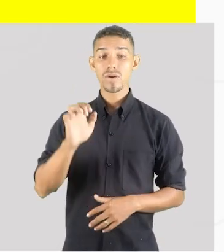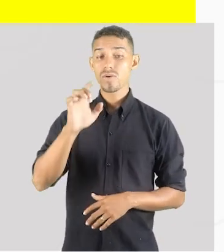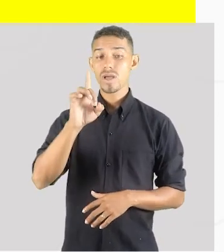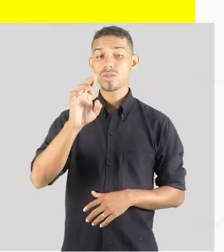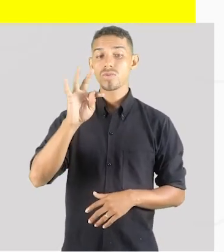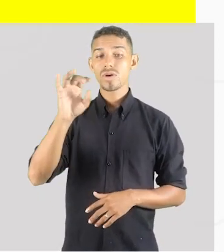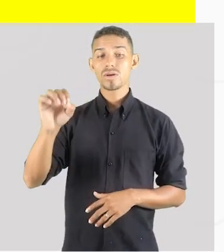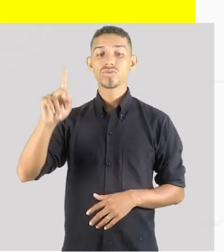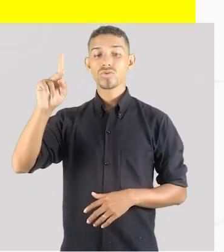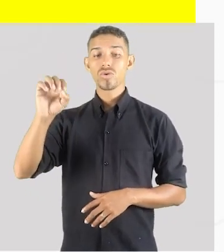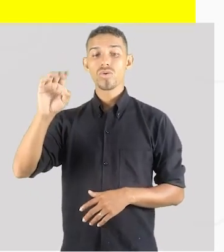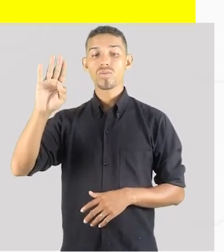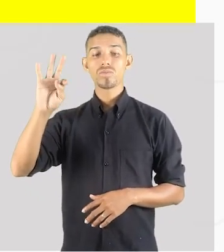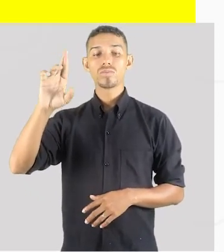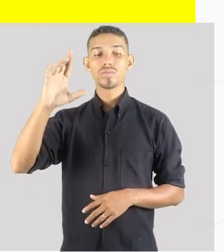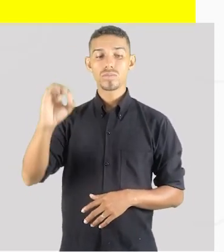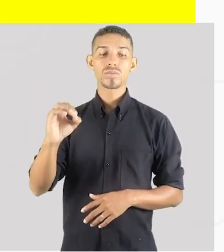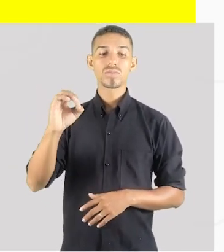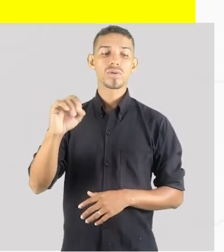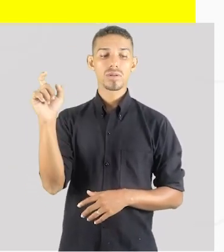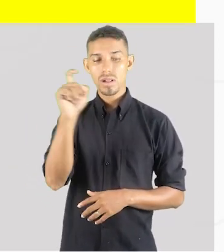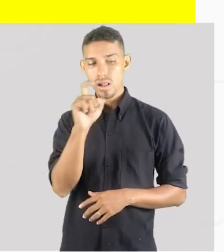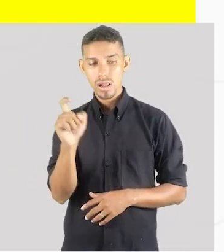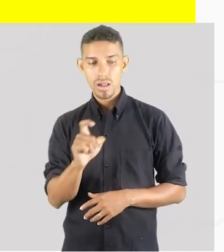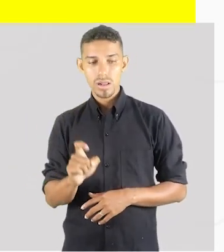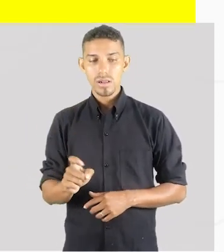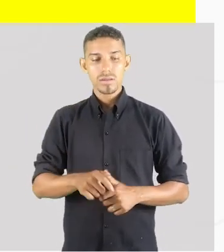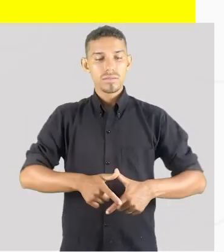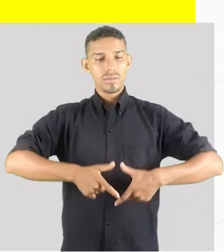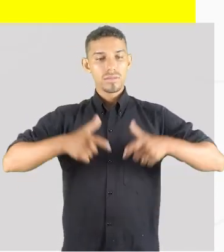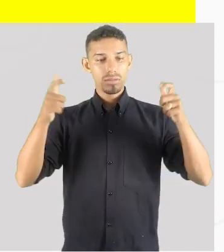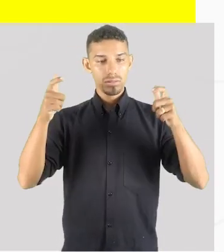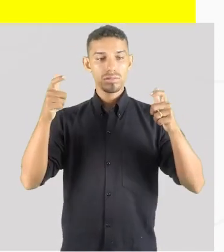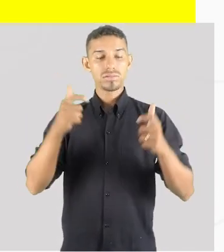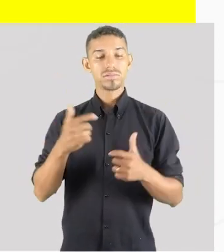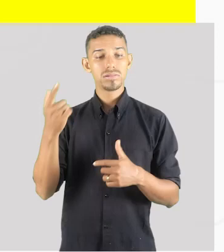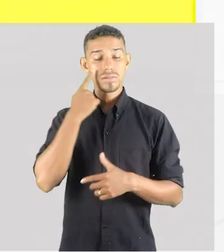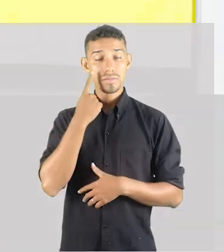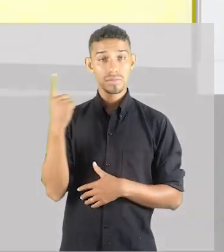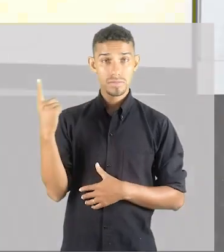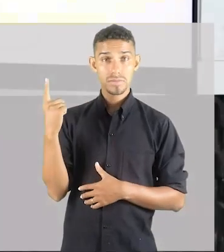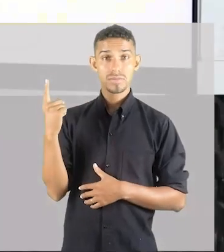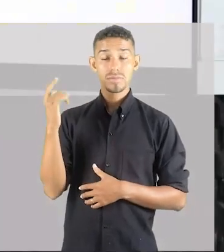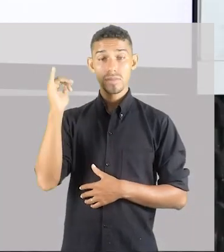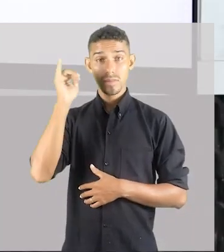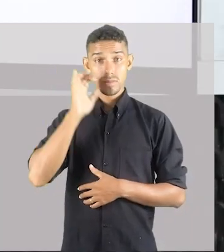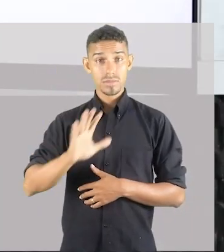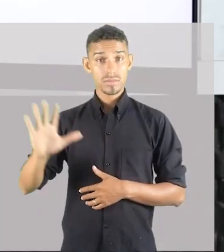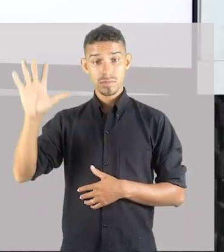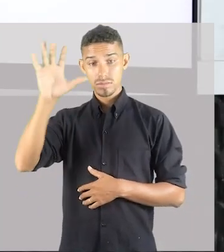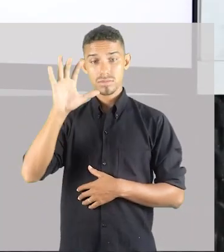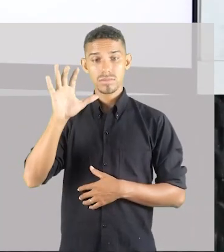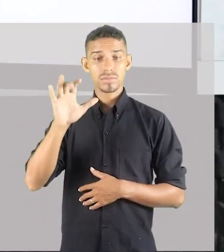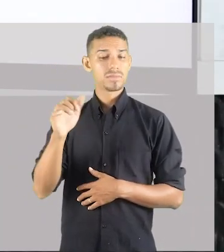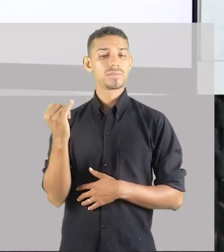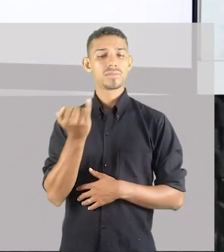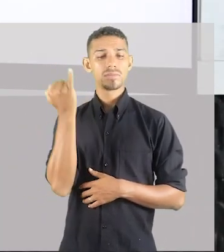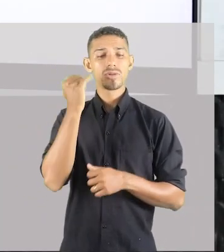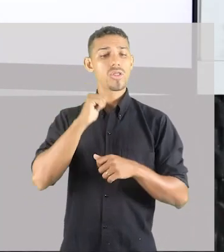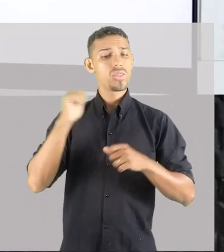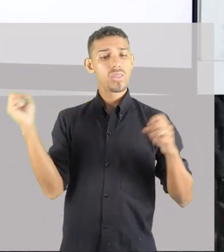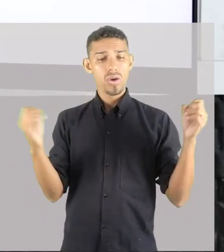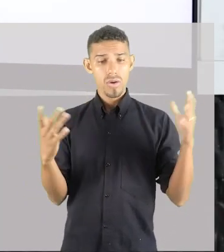e trabalhou inicialmente com grafites né mas atualmente um moralista gigantesco e aclamado internacionalmente é um expoente dessa nova